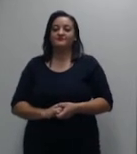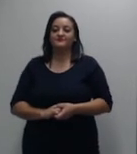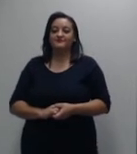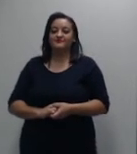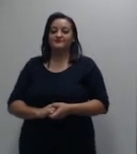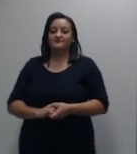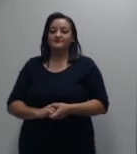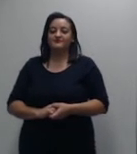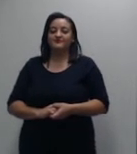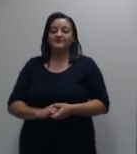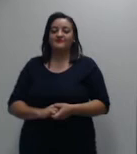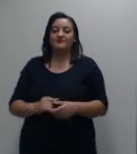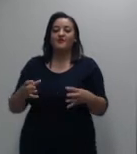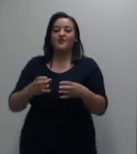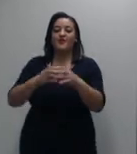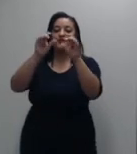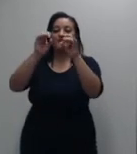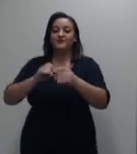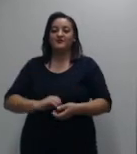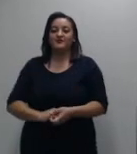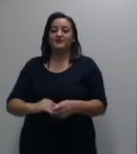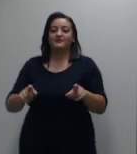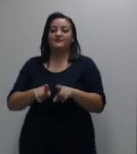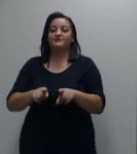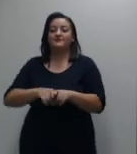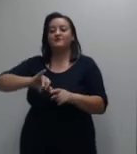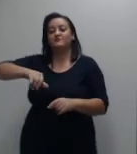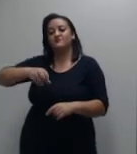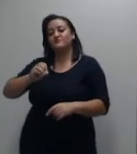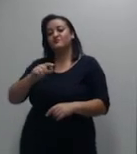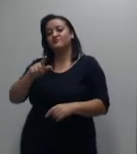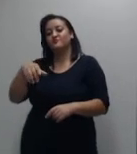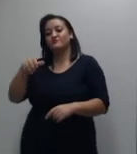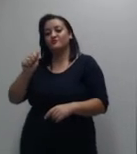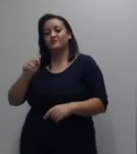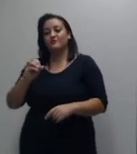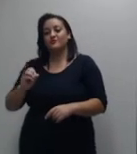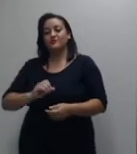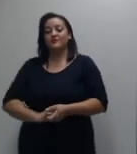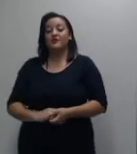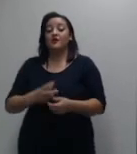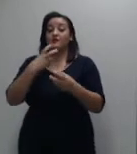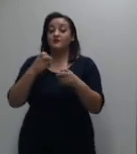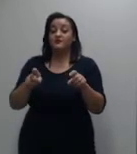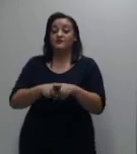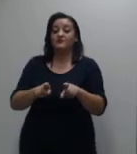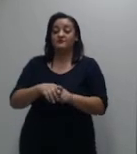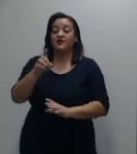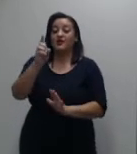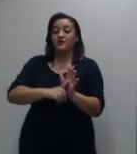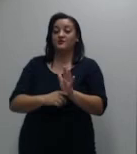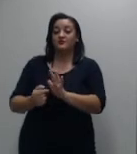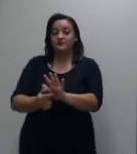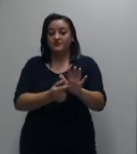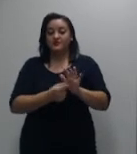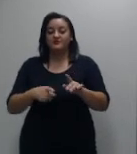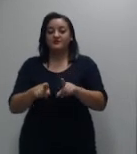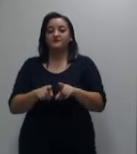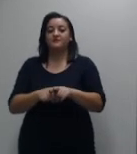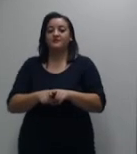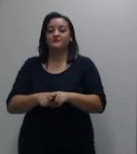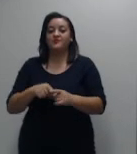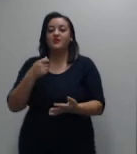Alô especial como Netflix JD Noroeste terceiro posso Às vezes o reconhecimento do direito subsidiário de